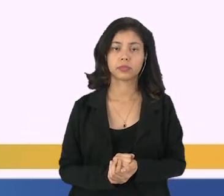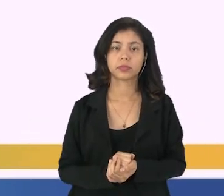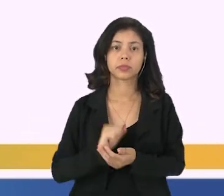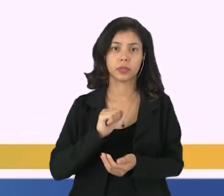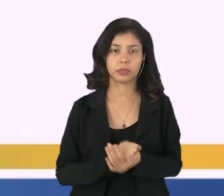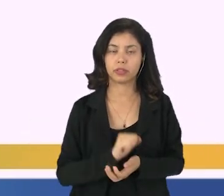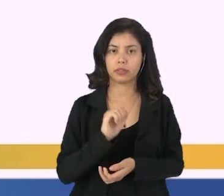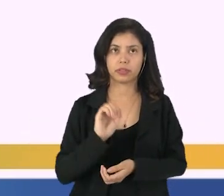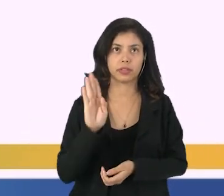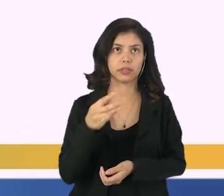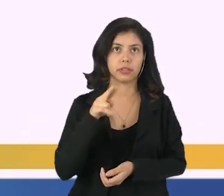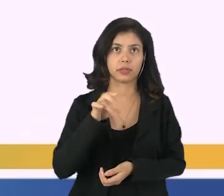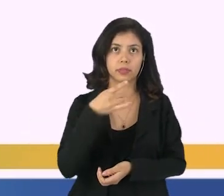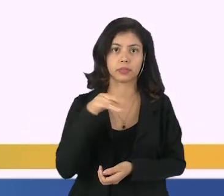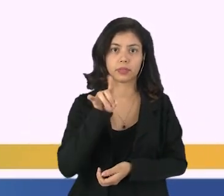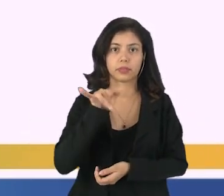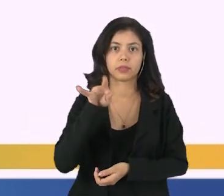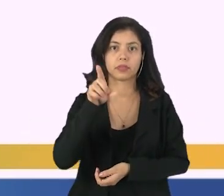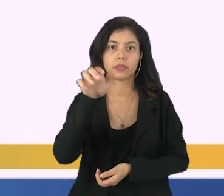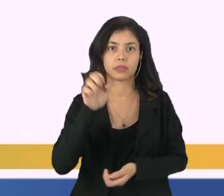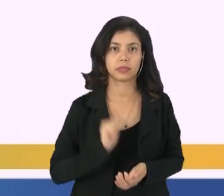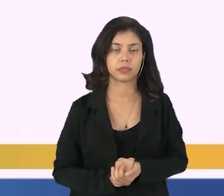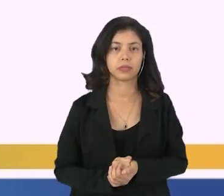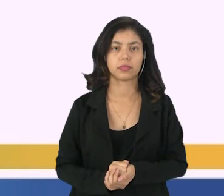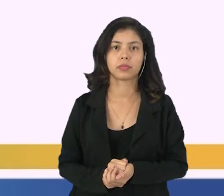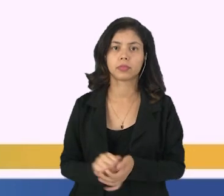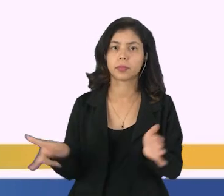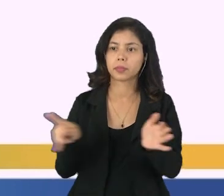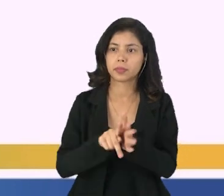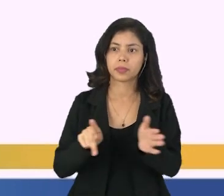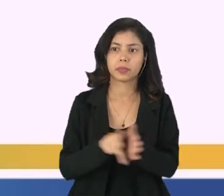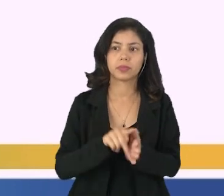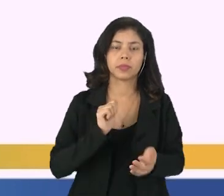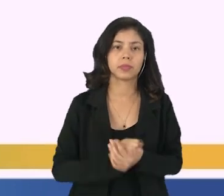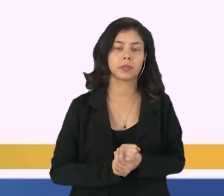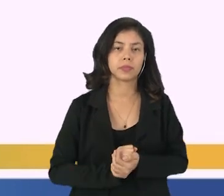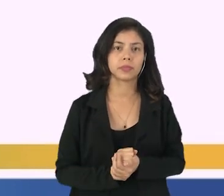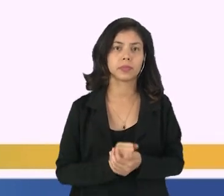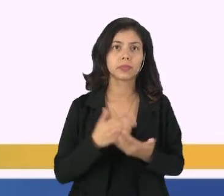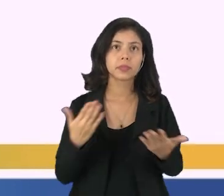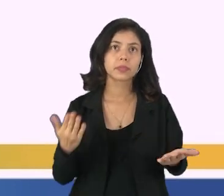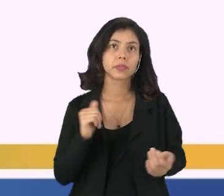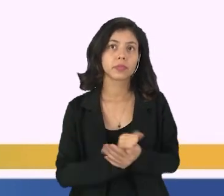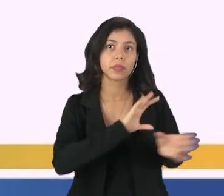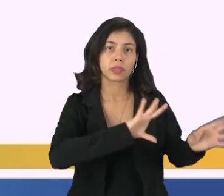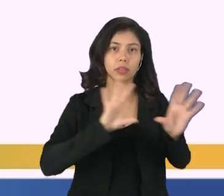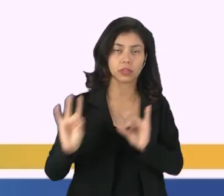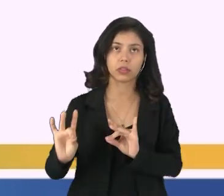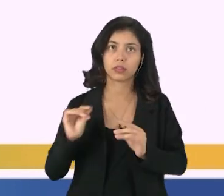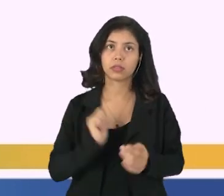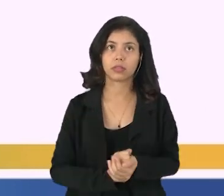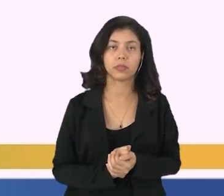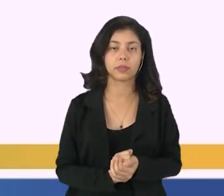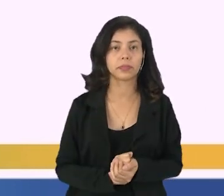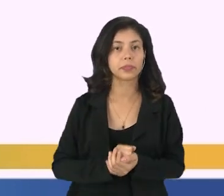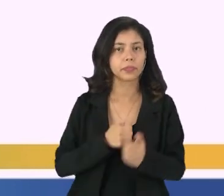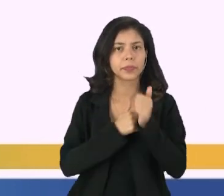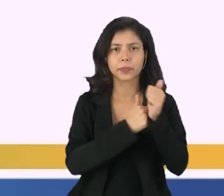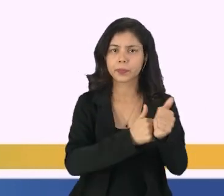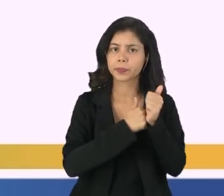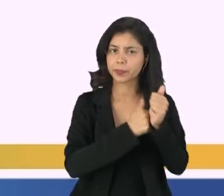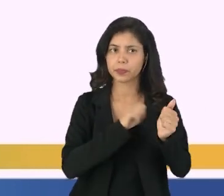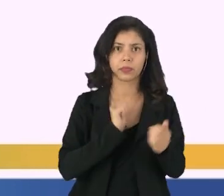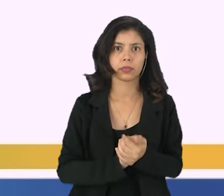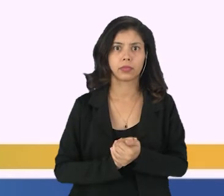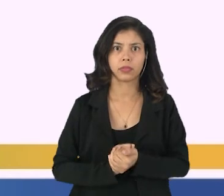homossexuais, né? Então, aí a gente tem essa Inquisição mesmo de fato, né? Essa instituição que vai perseguir as pessoas aí que